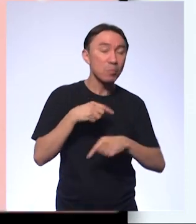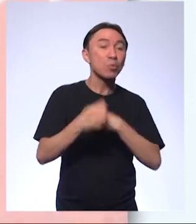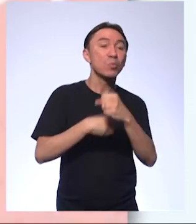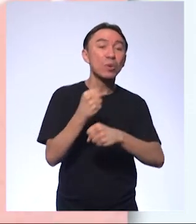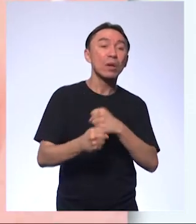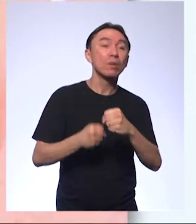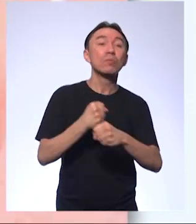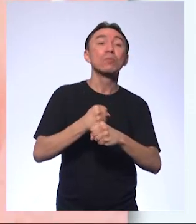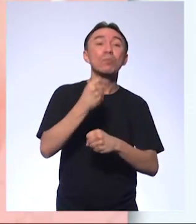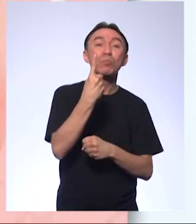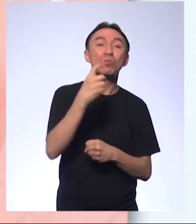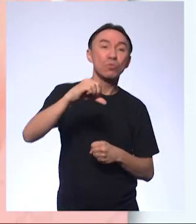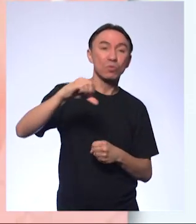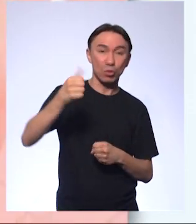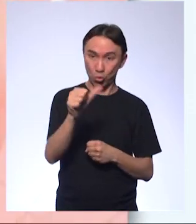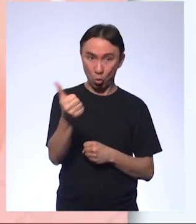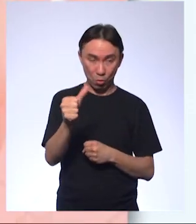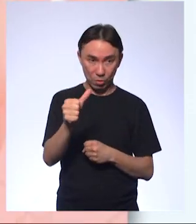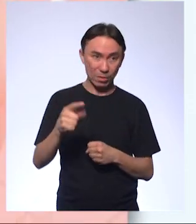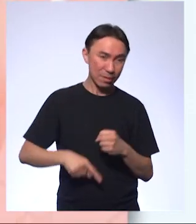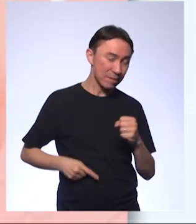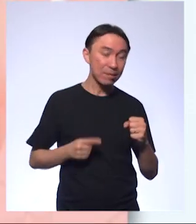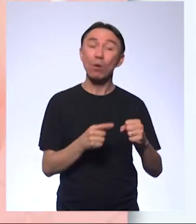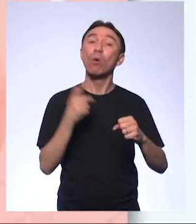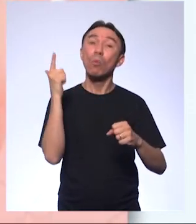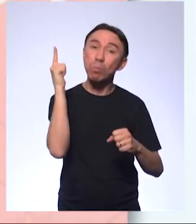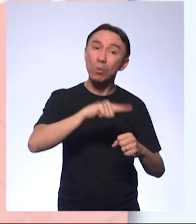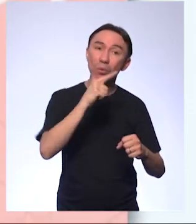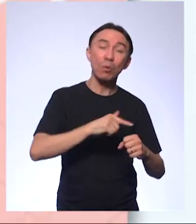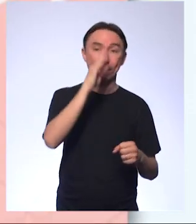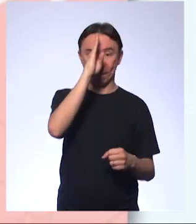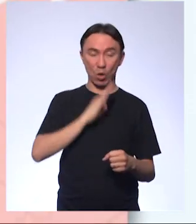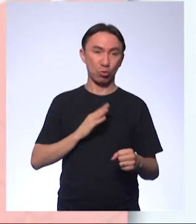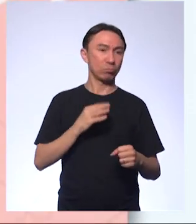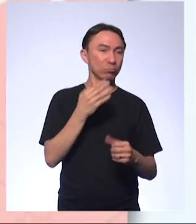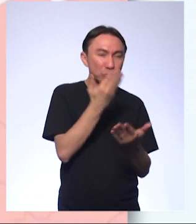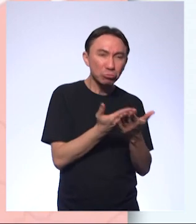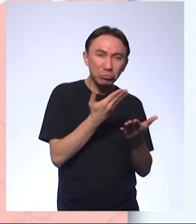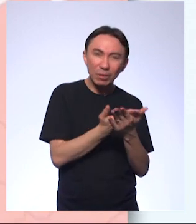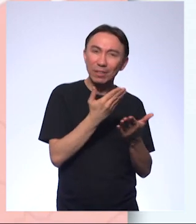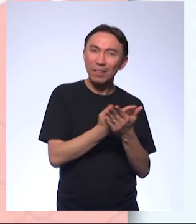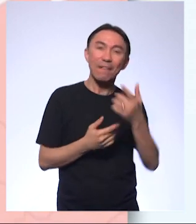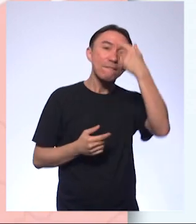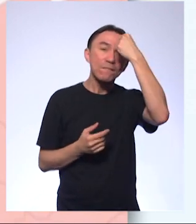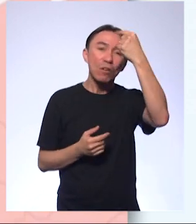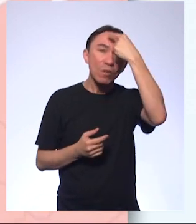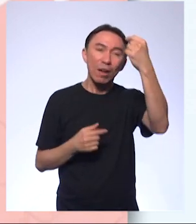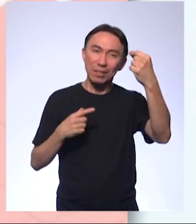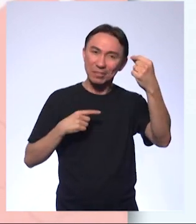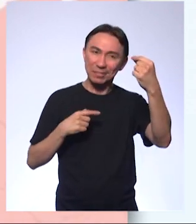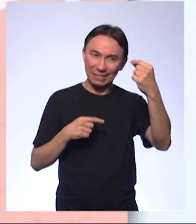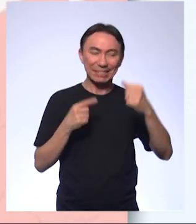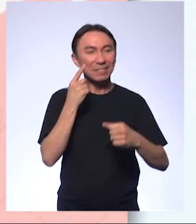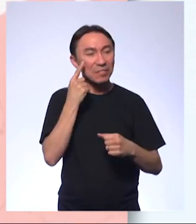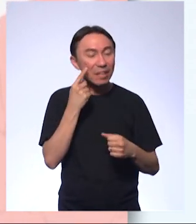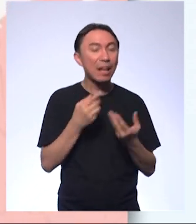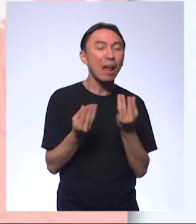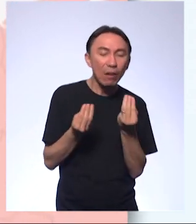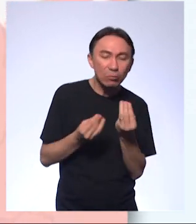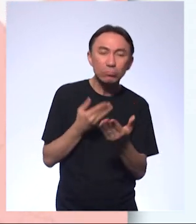o dinamarquês Niels Bohr. Ao investigar as propriedades físicas dos metais, Bohr encontrou uma série de inconsistências no modelo atômico de